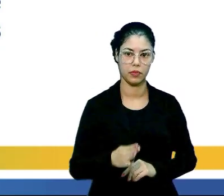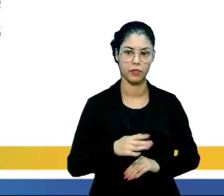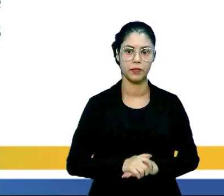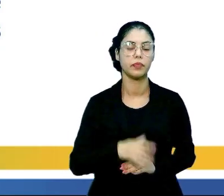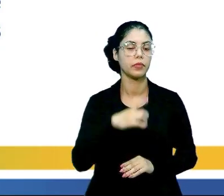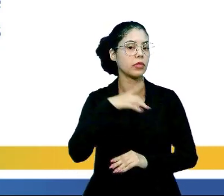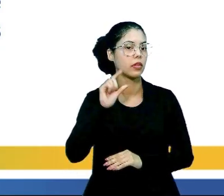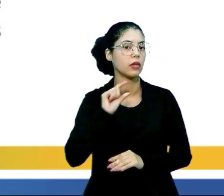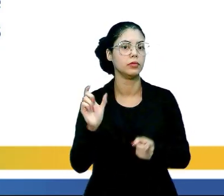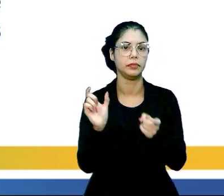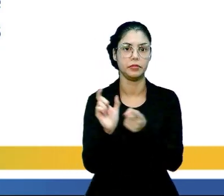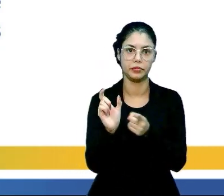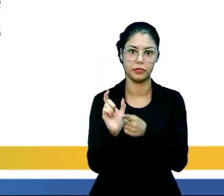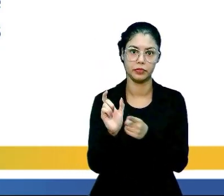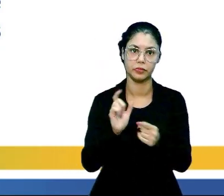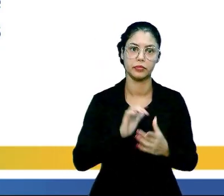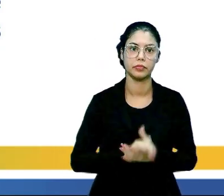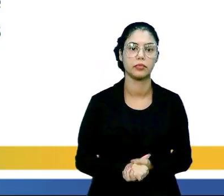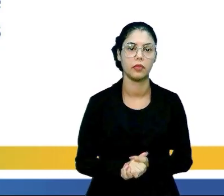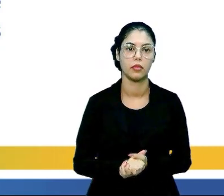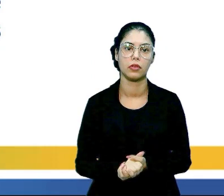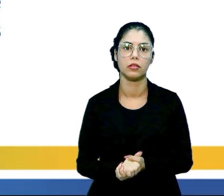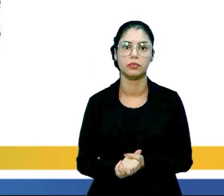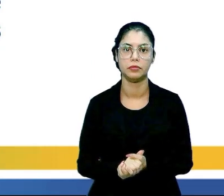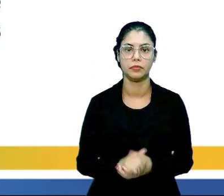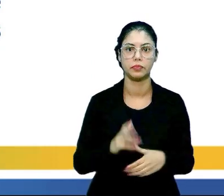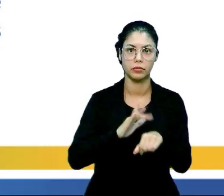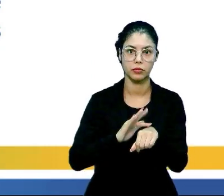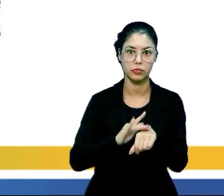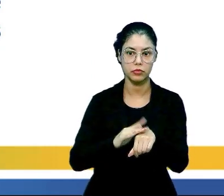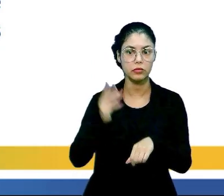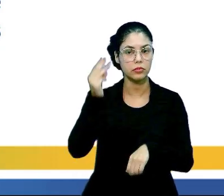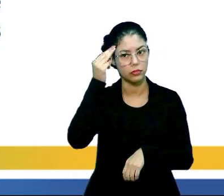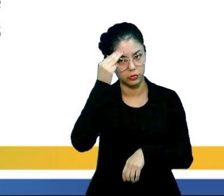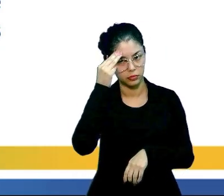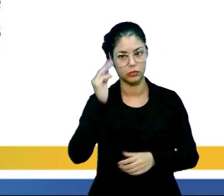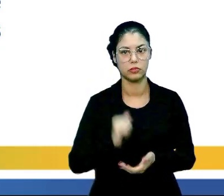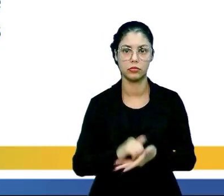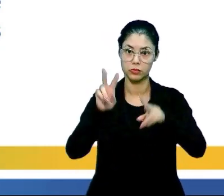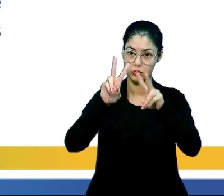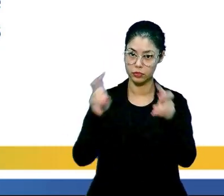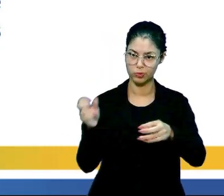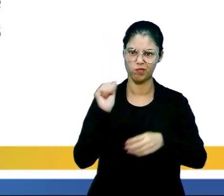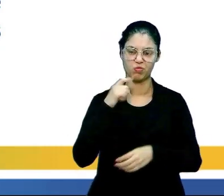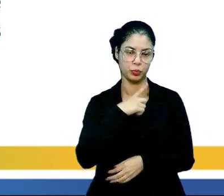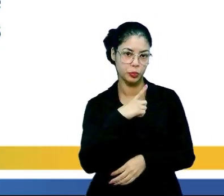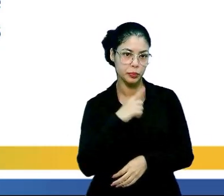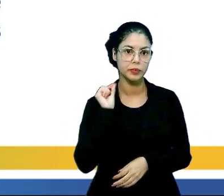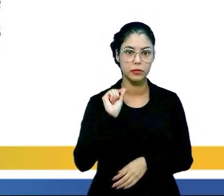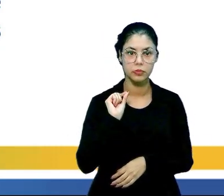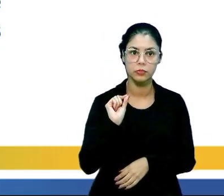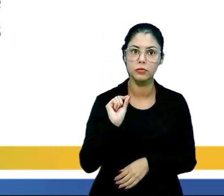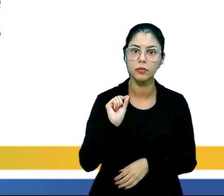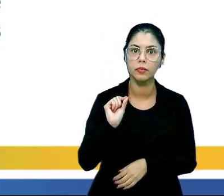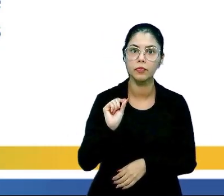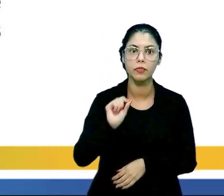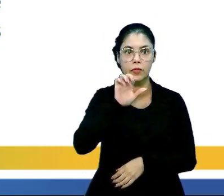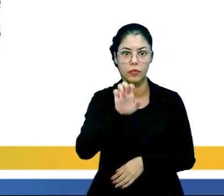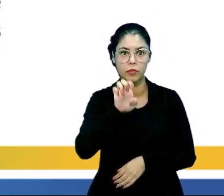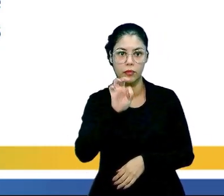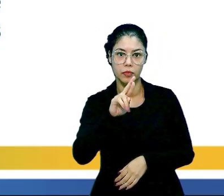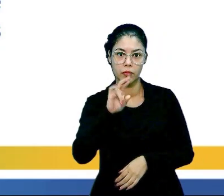Nós temos aí as palavras-chave, né? Que são as doenças mentais, que é o assunto, e aí nós estamos falando do